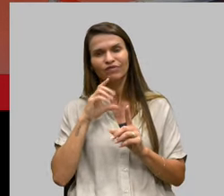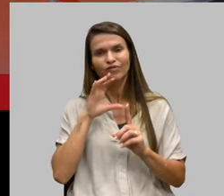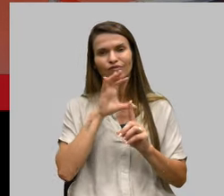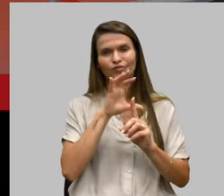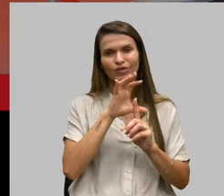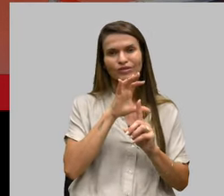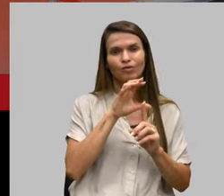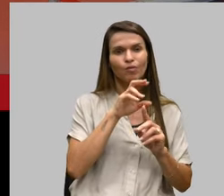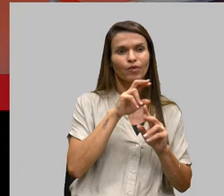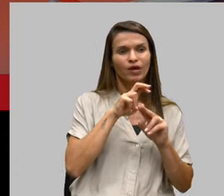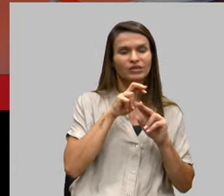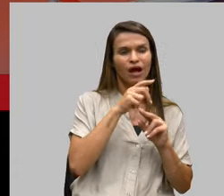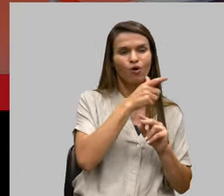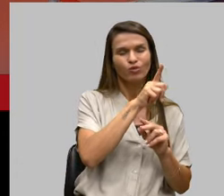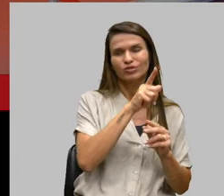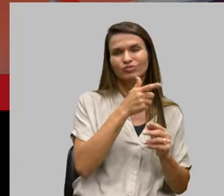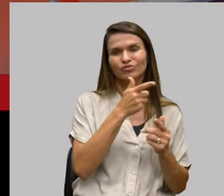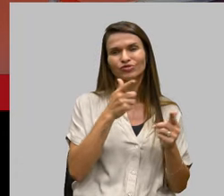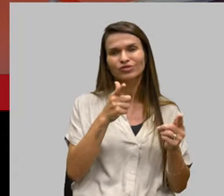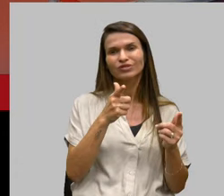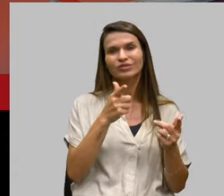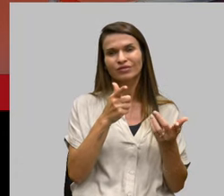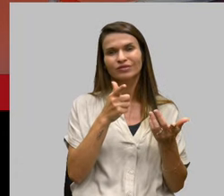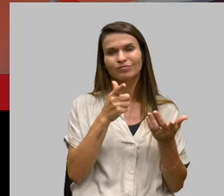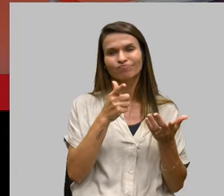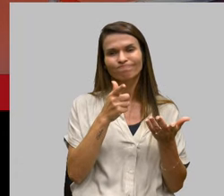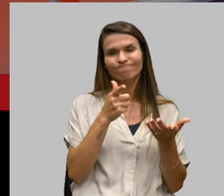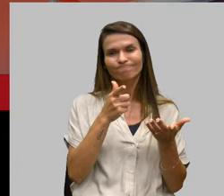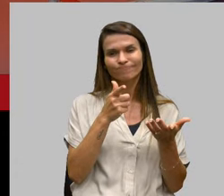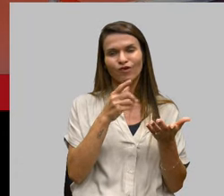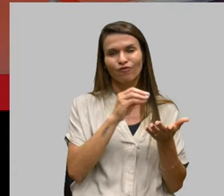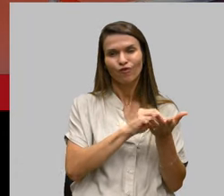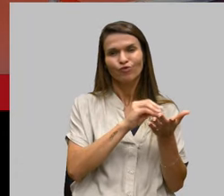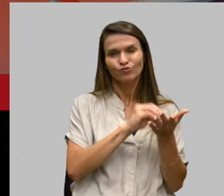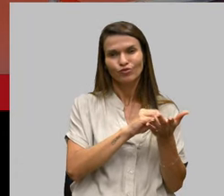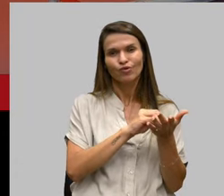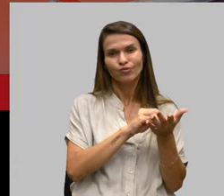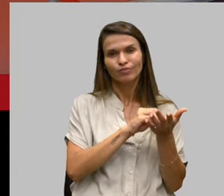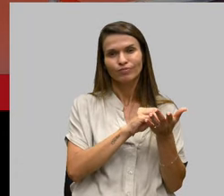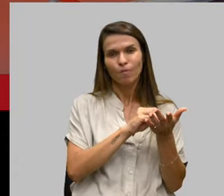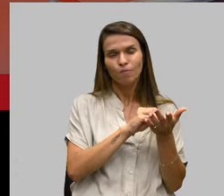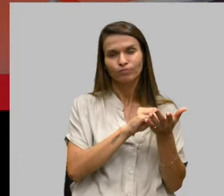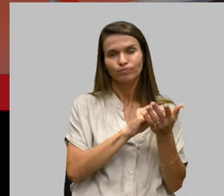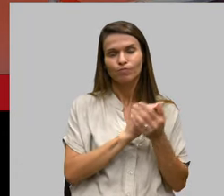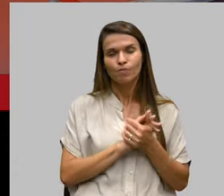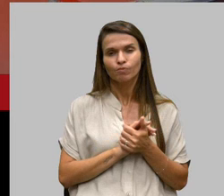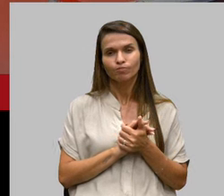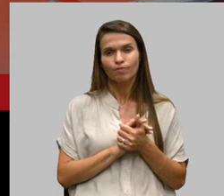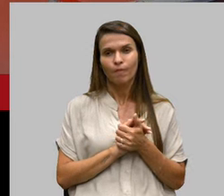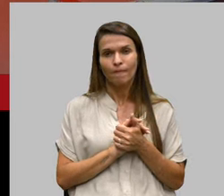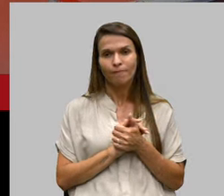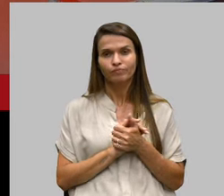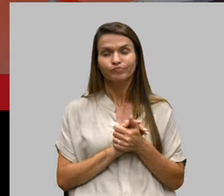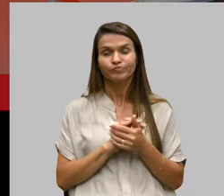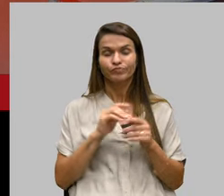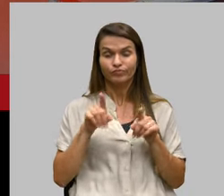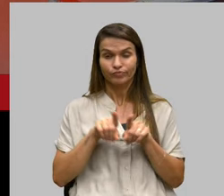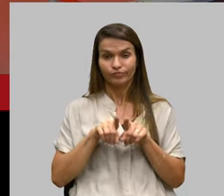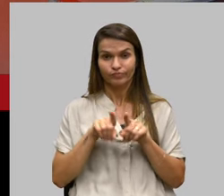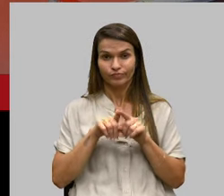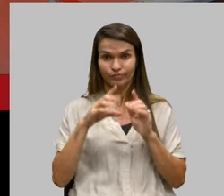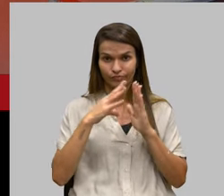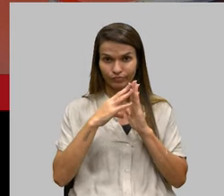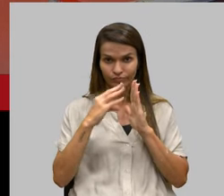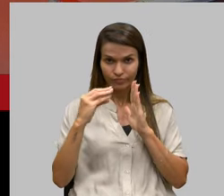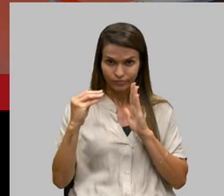previdência não fomos previdentes nos últimos anos na questão também do modelo nós temos um